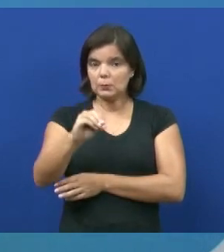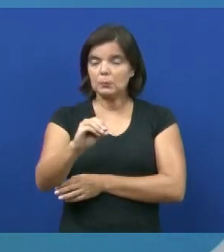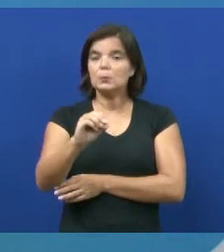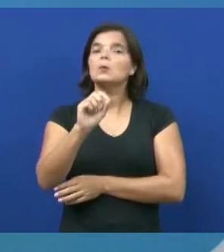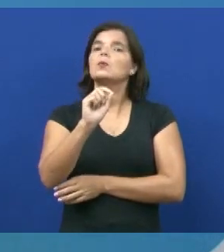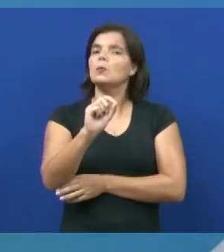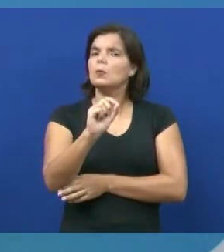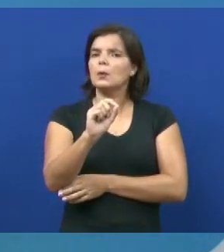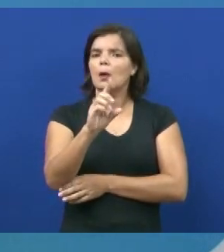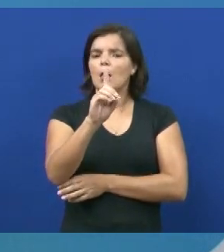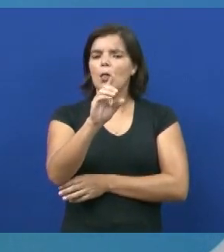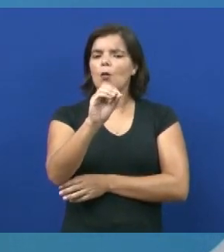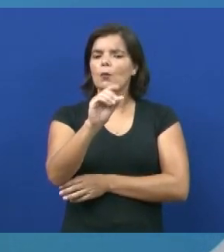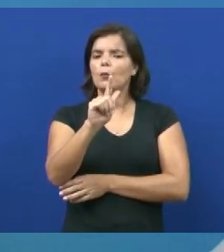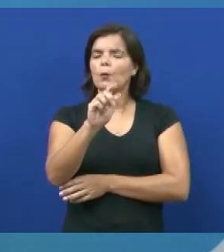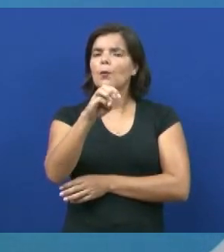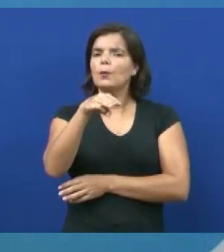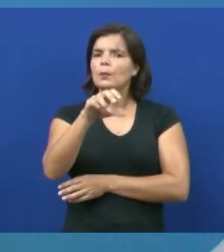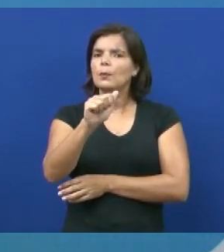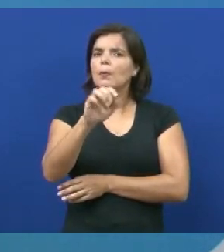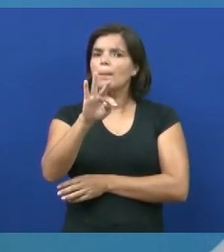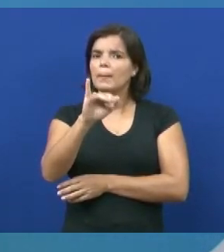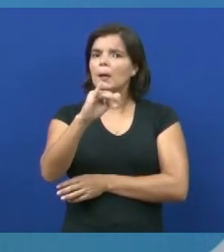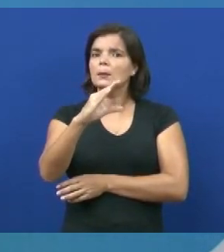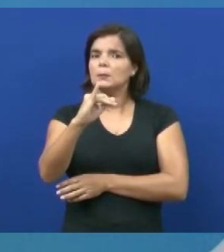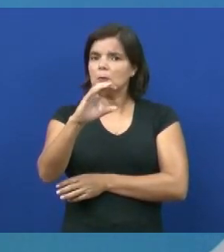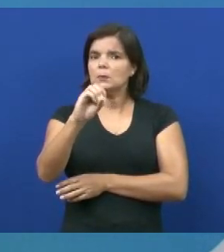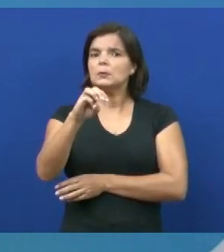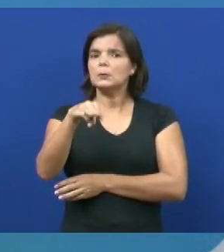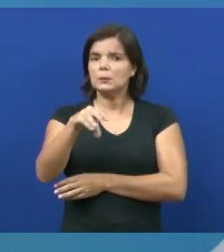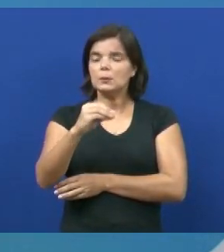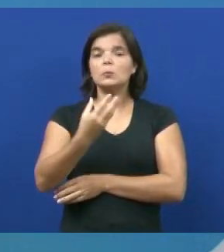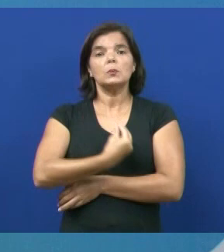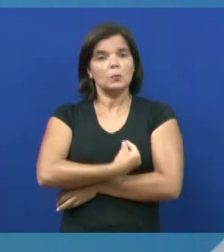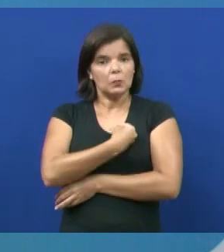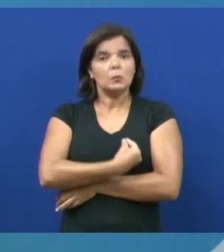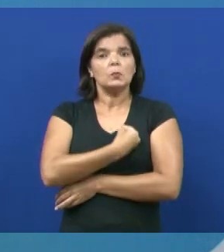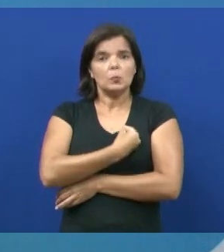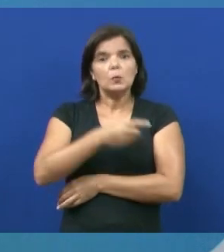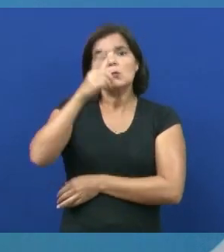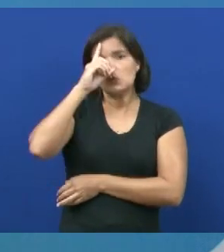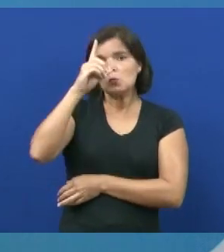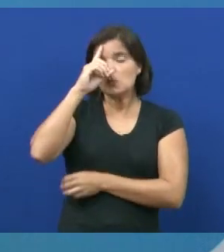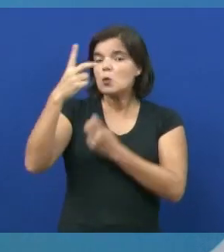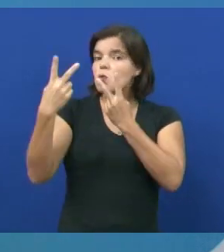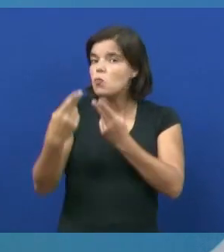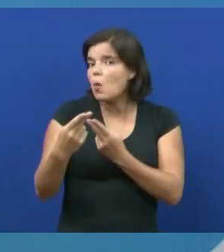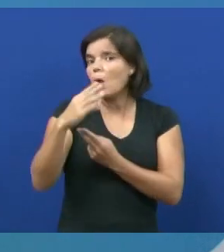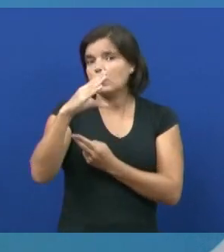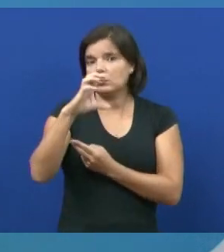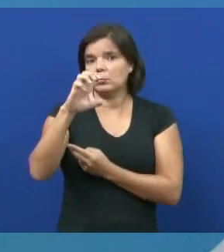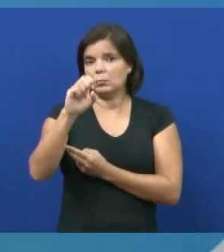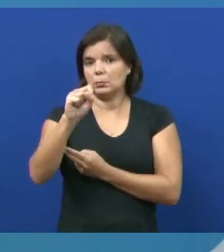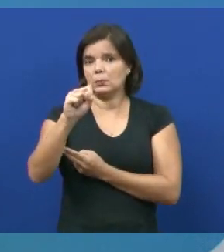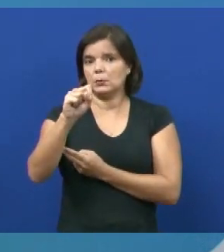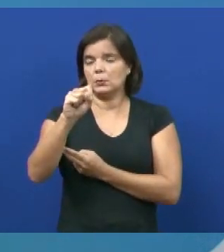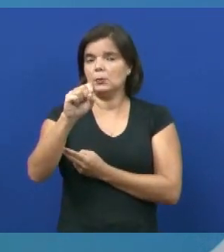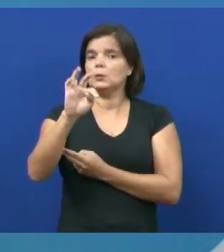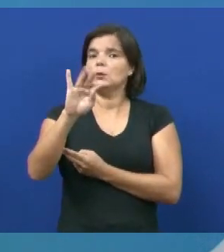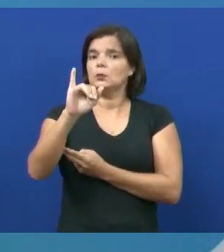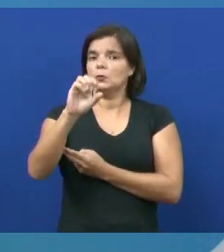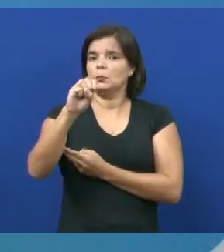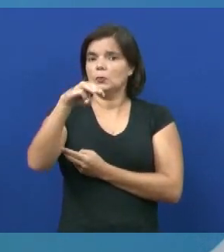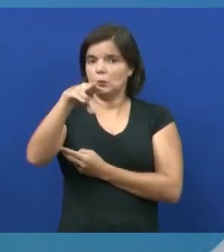Dogmatismo, ele está presente no nosso dia a dia, assim como o ceticismo também. Existem